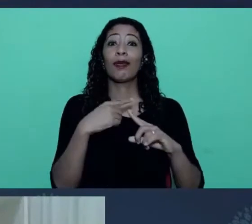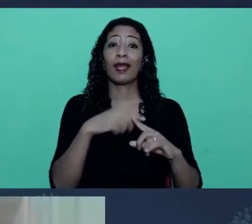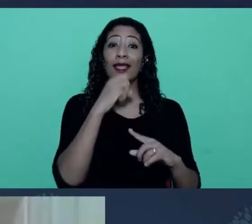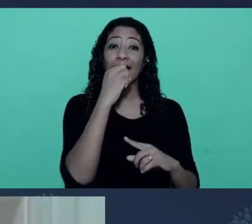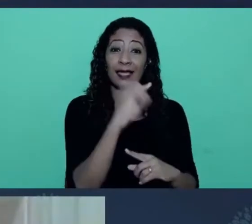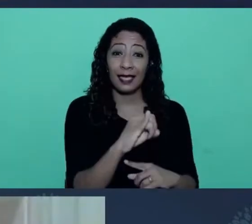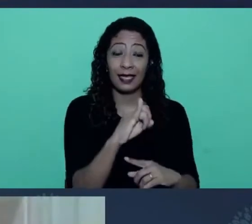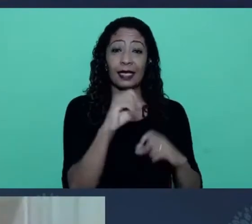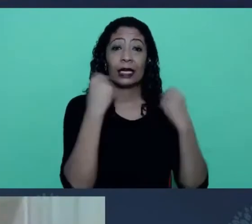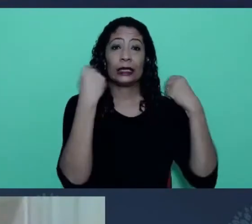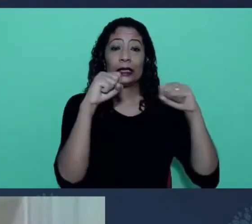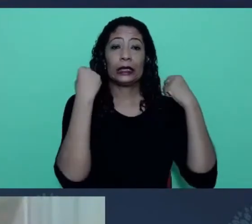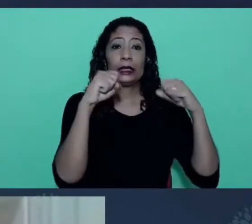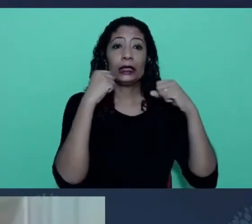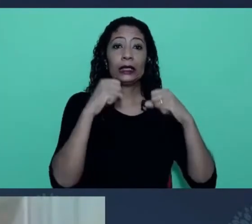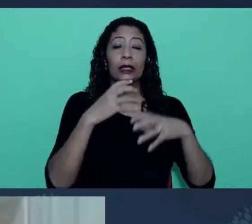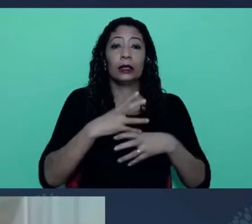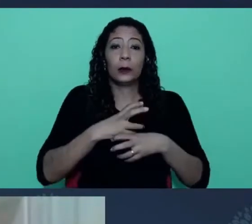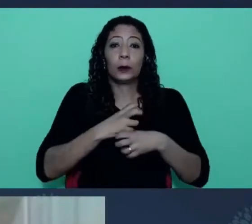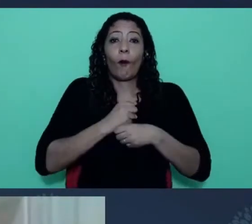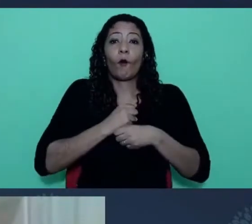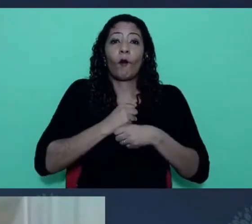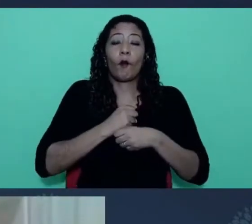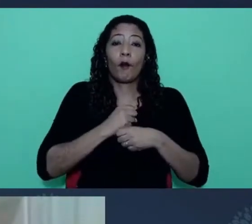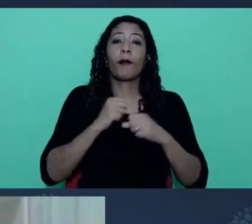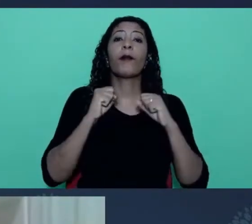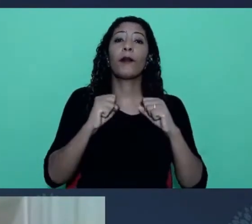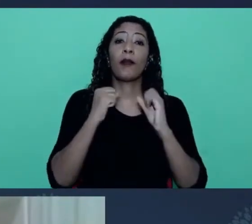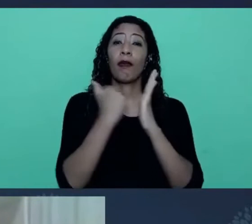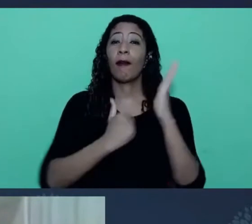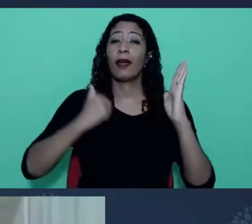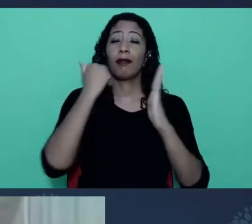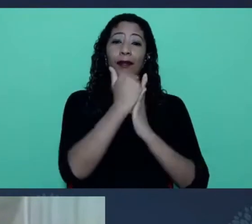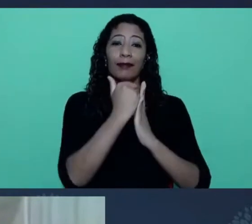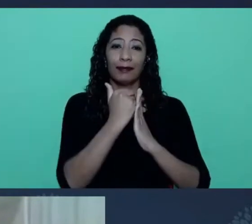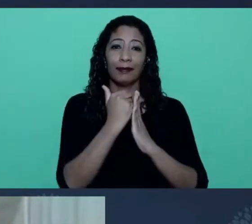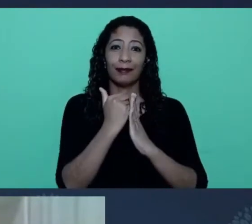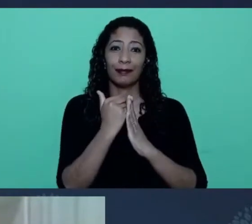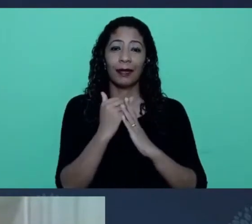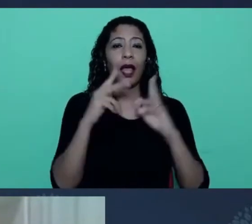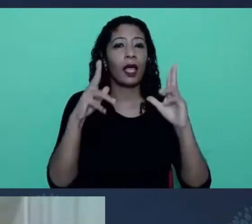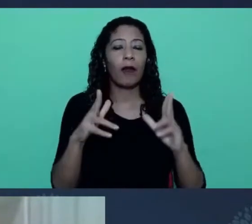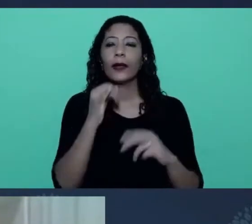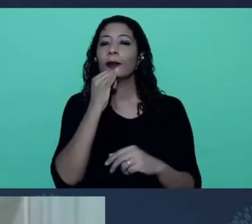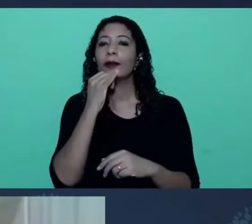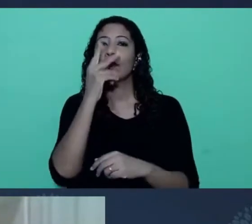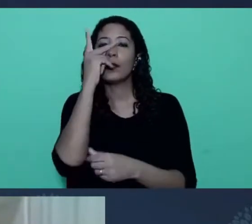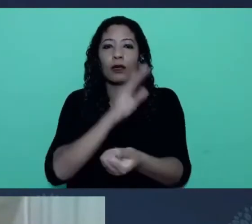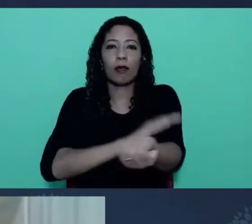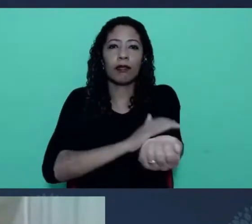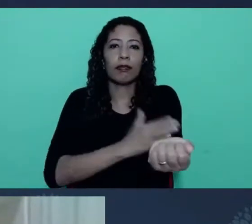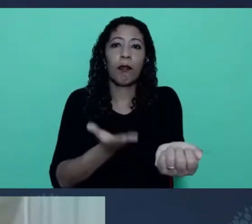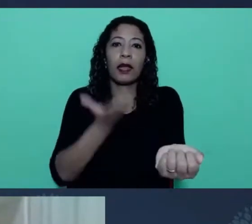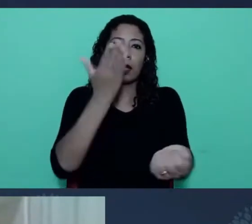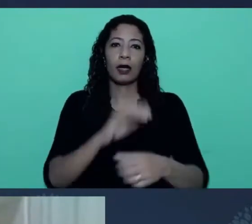chance de ter o broncoespasmo durante o exercício aumenta muito. É como o indivíduo hipertenso. A gente não vai colocar um